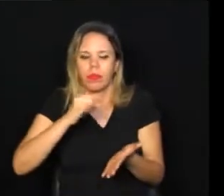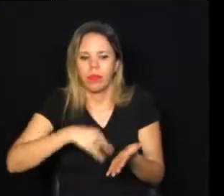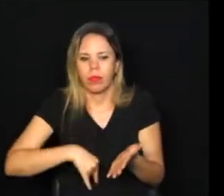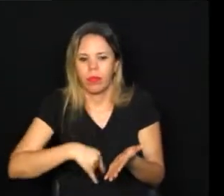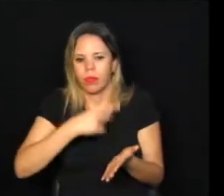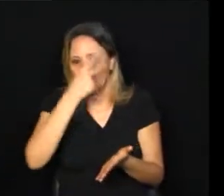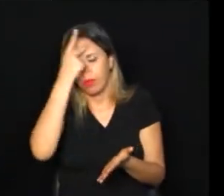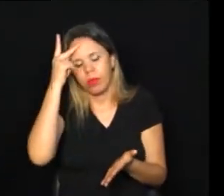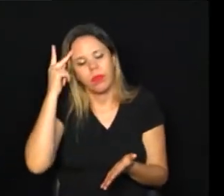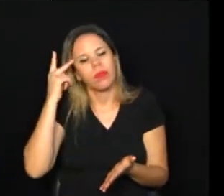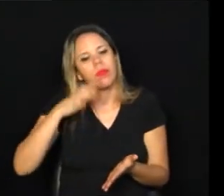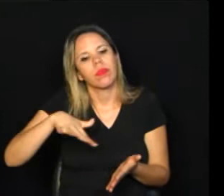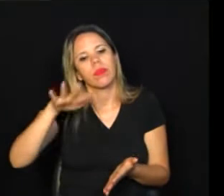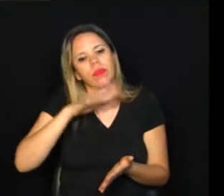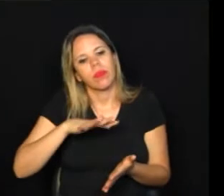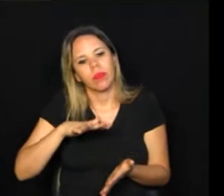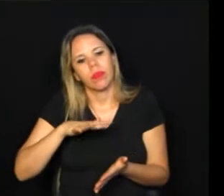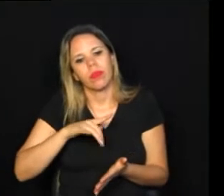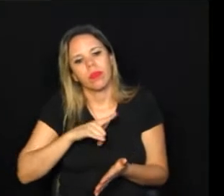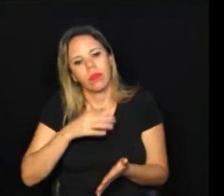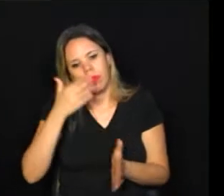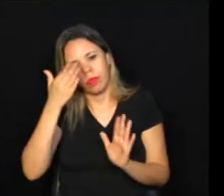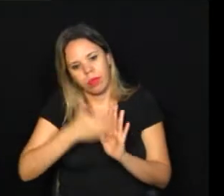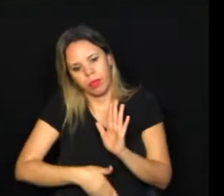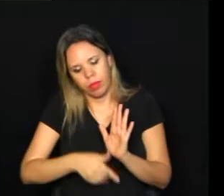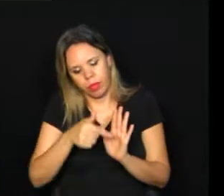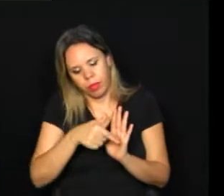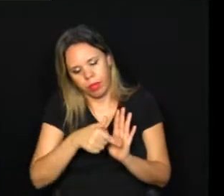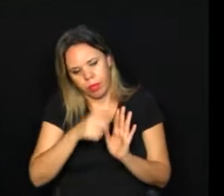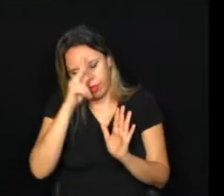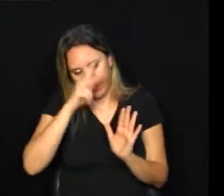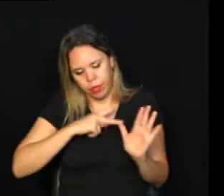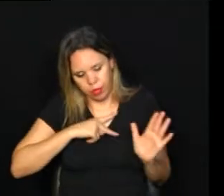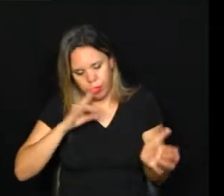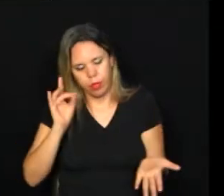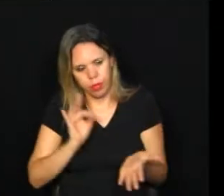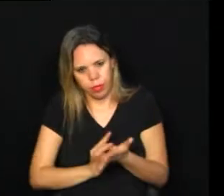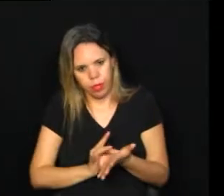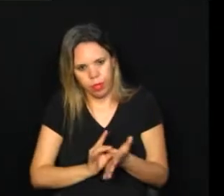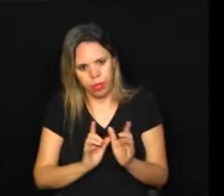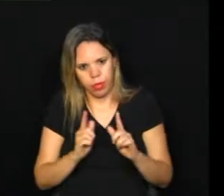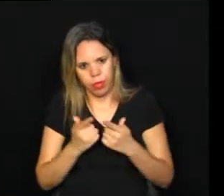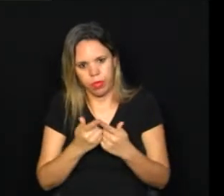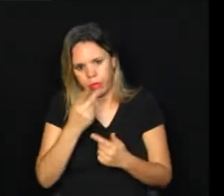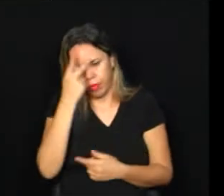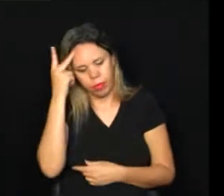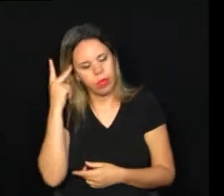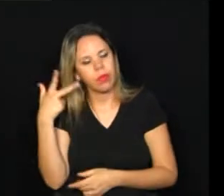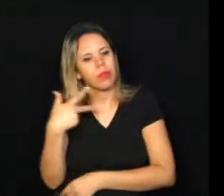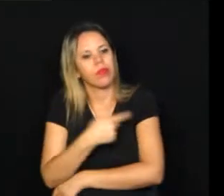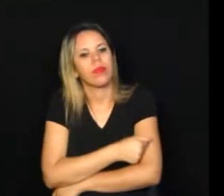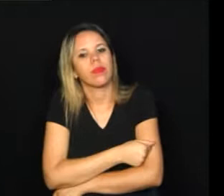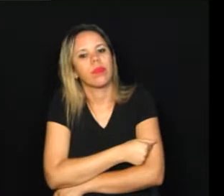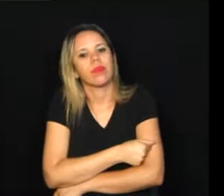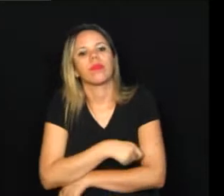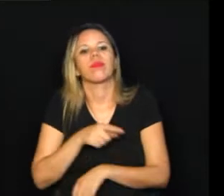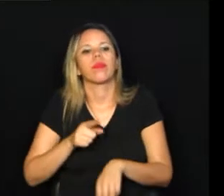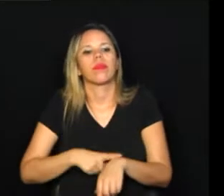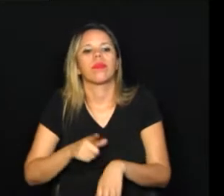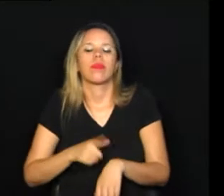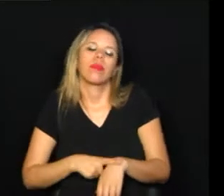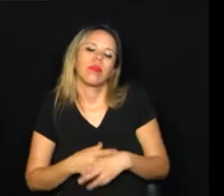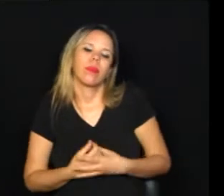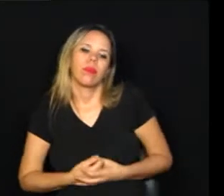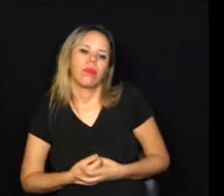que as pessoas, elas provem que elas são realmente desse grupo que está sendo vacinado nesse momento.